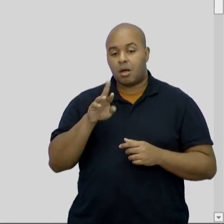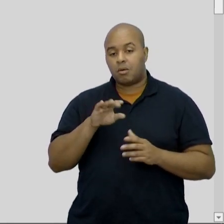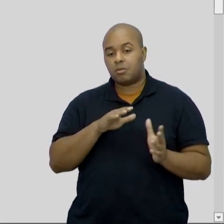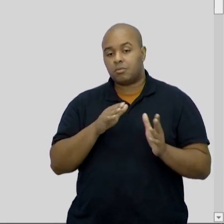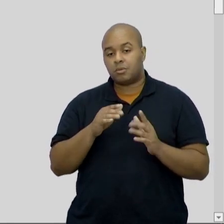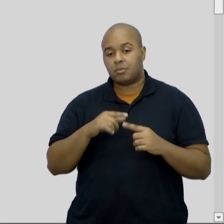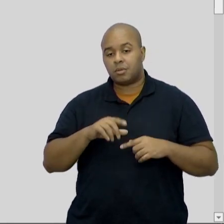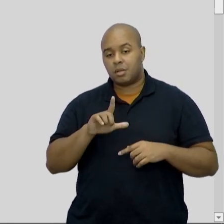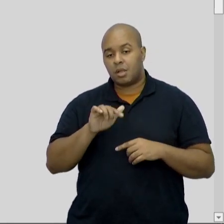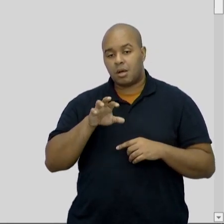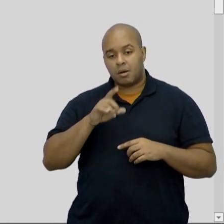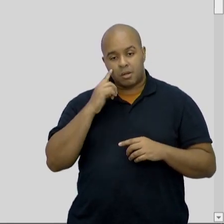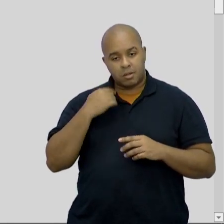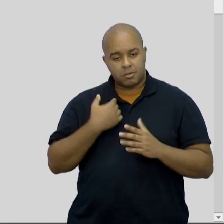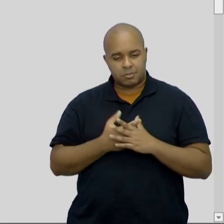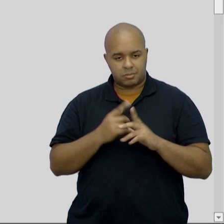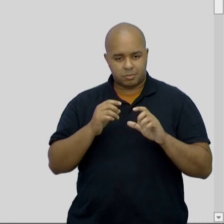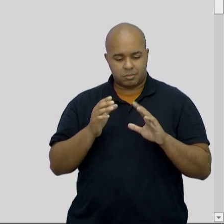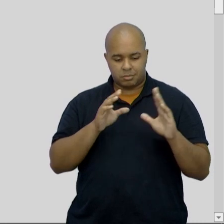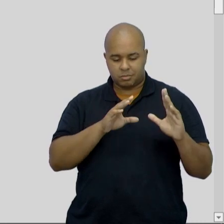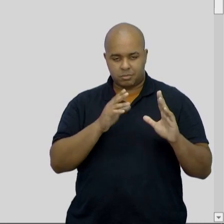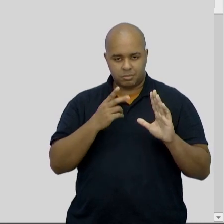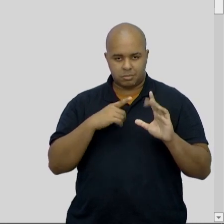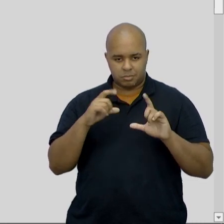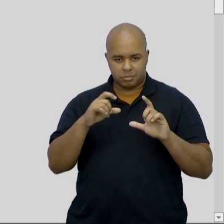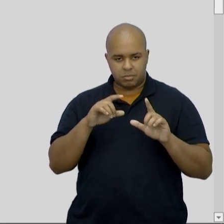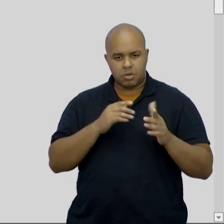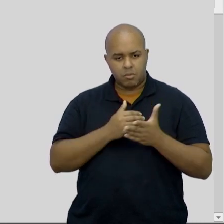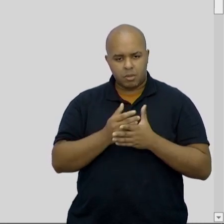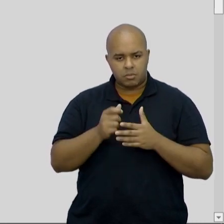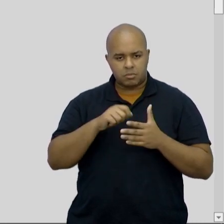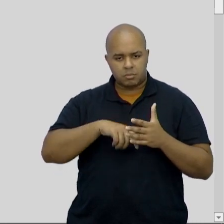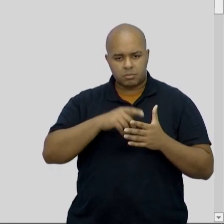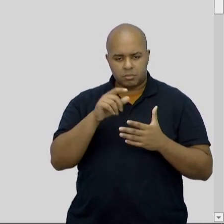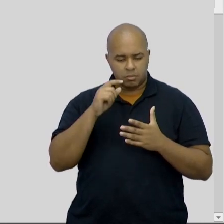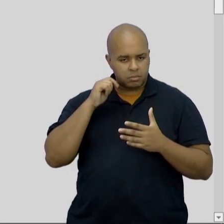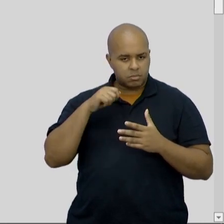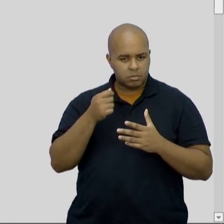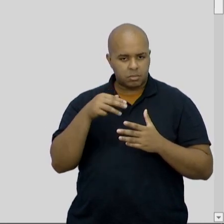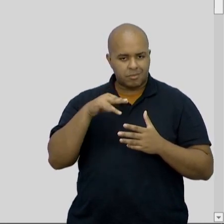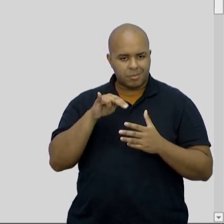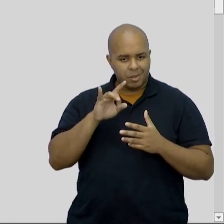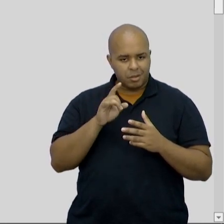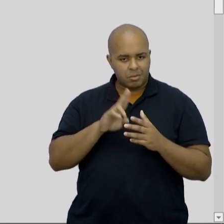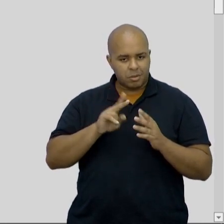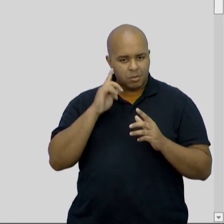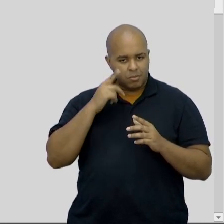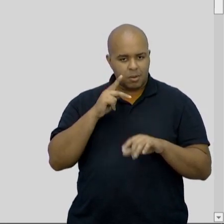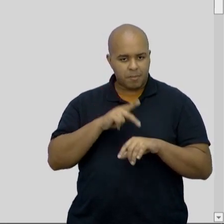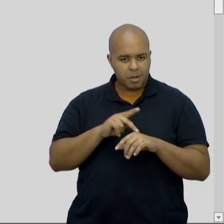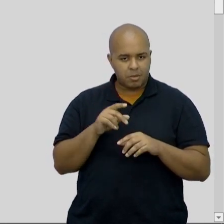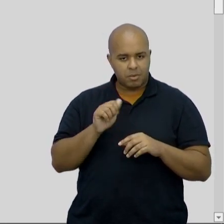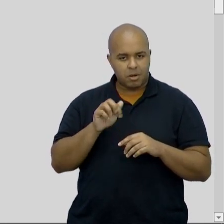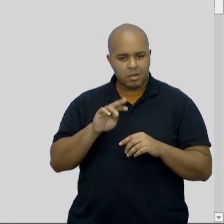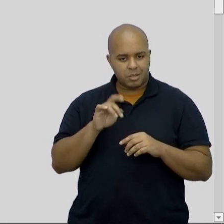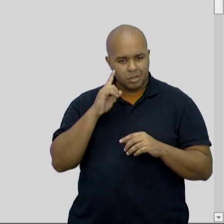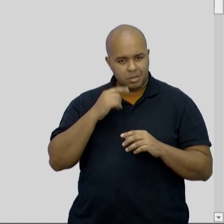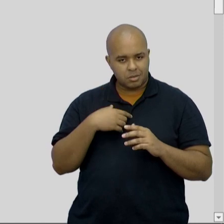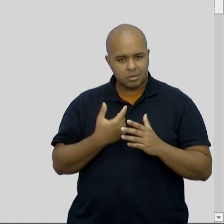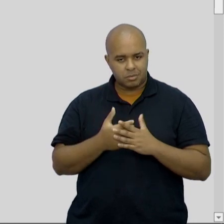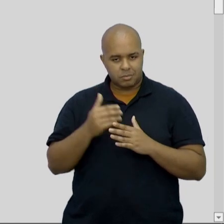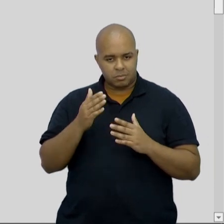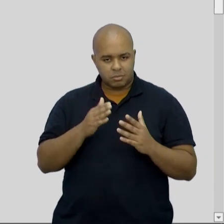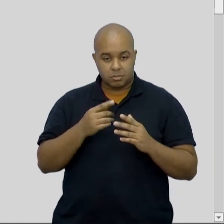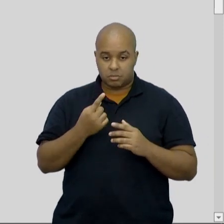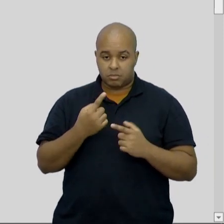direita, relacionando à direita à imagem em si, começa seu turno baixando uma carta de mina com uma pedra e uma argila em sua parte